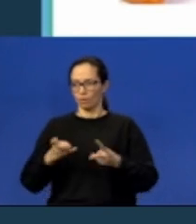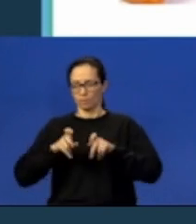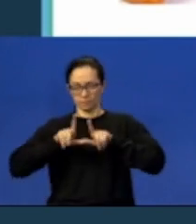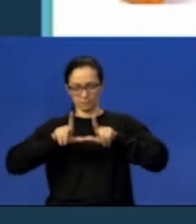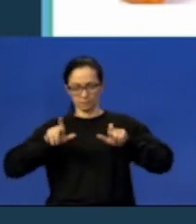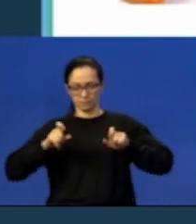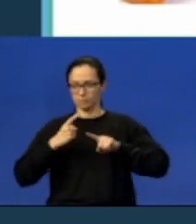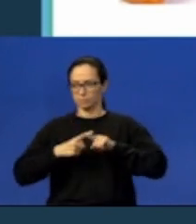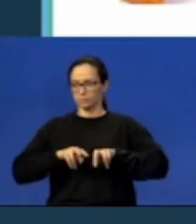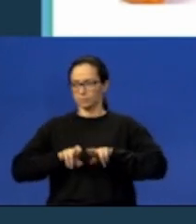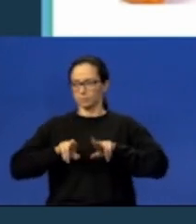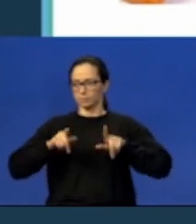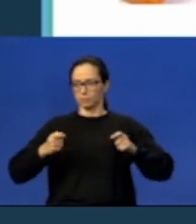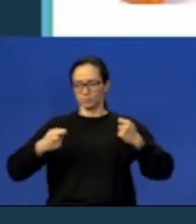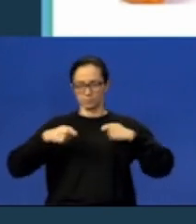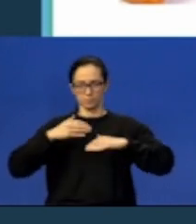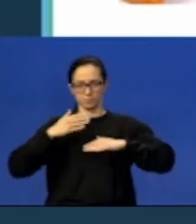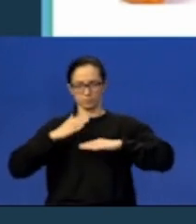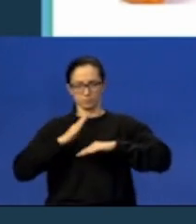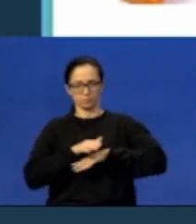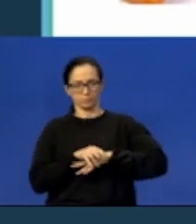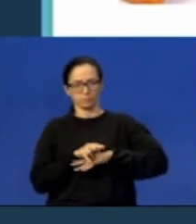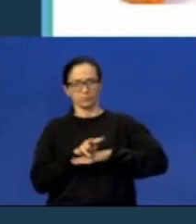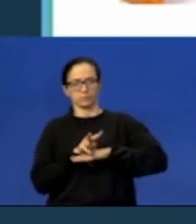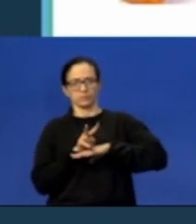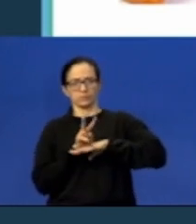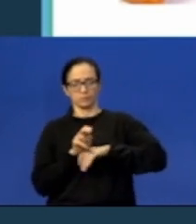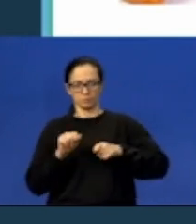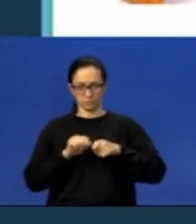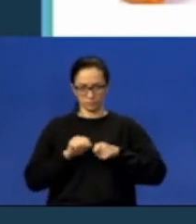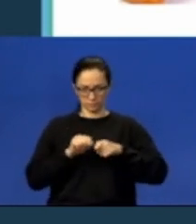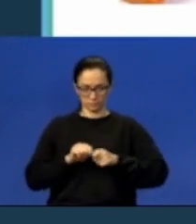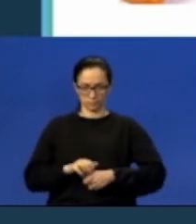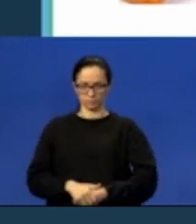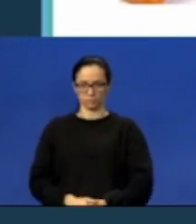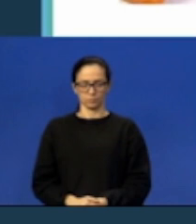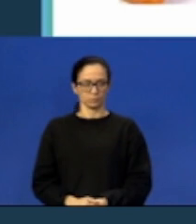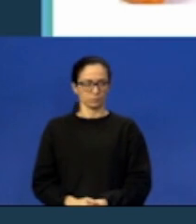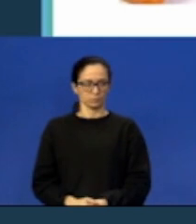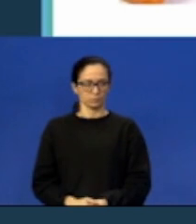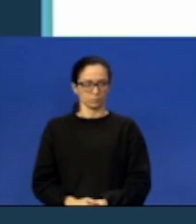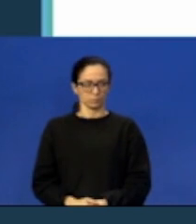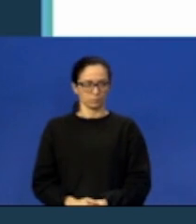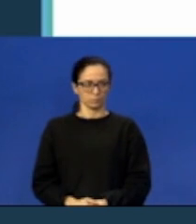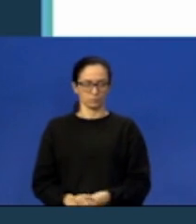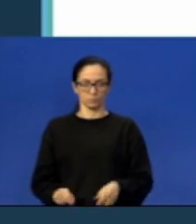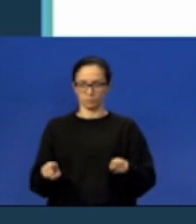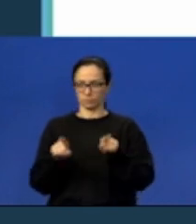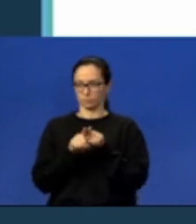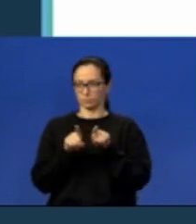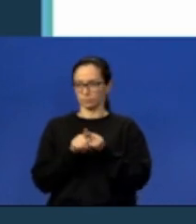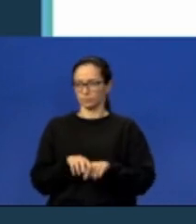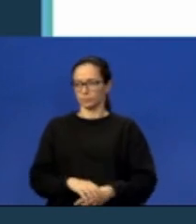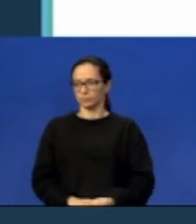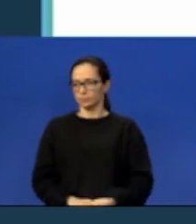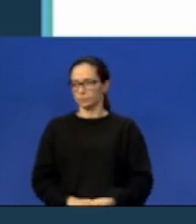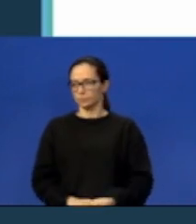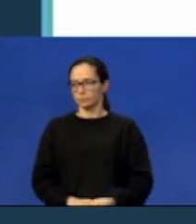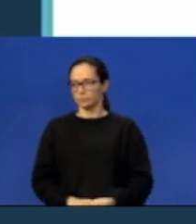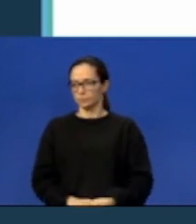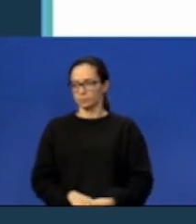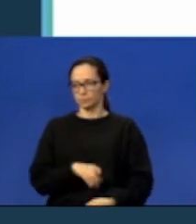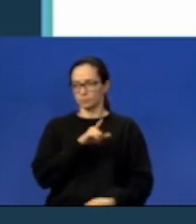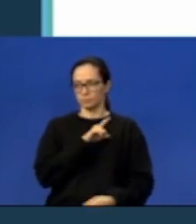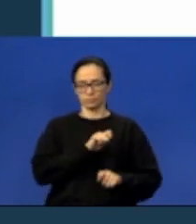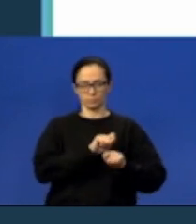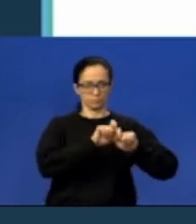é uma elevação dos membros inferiores em relação à posição da cabeça. Na próxima figura, no próximo slide, a